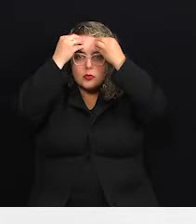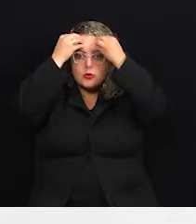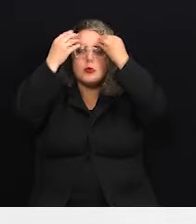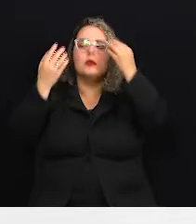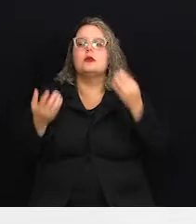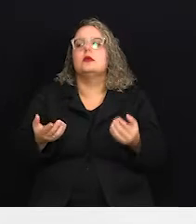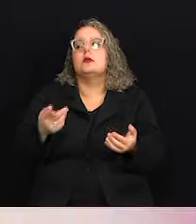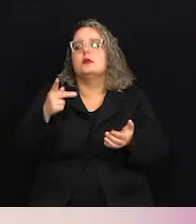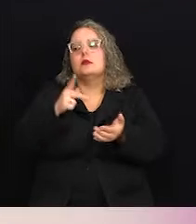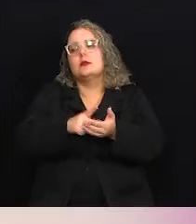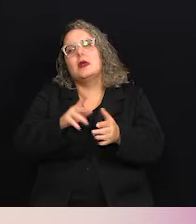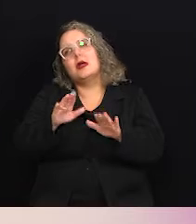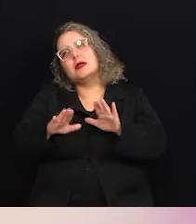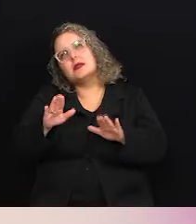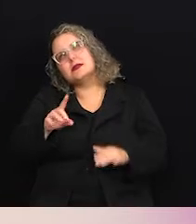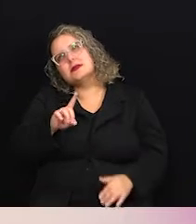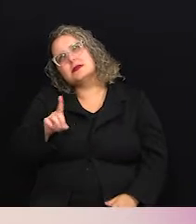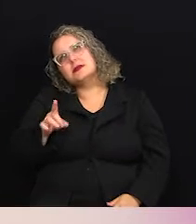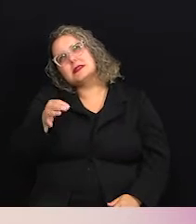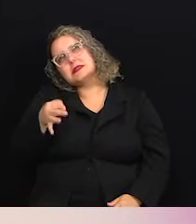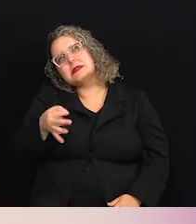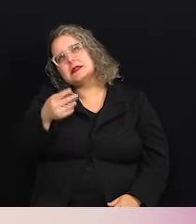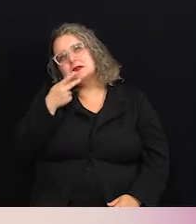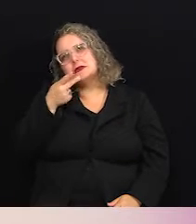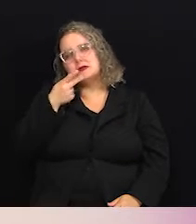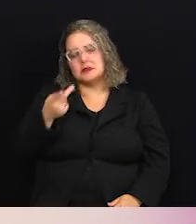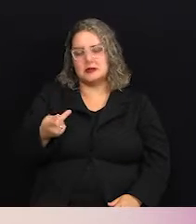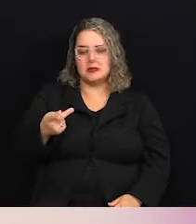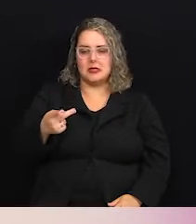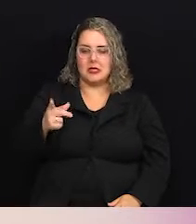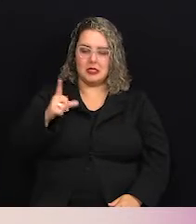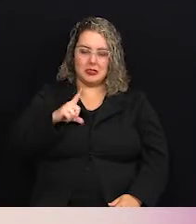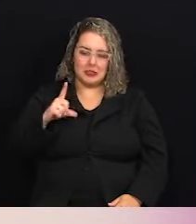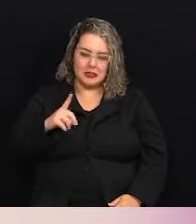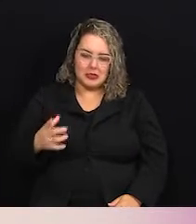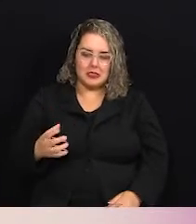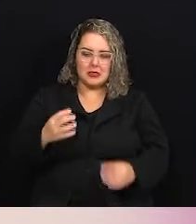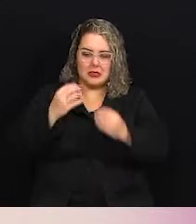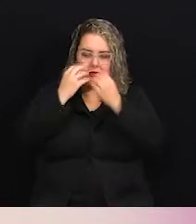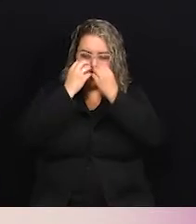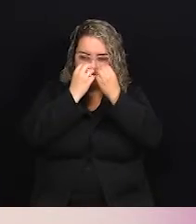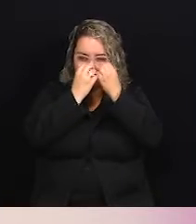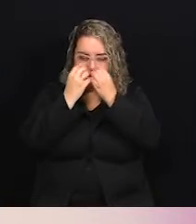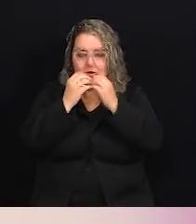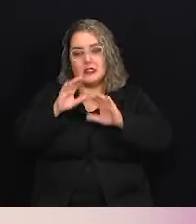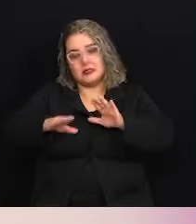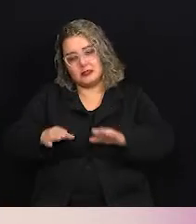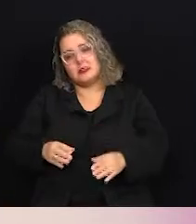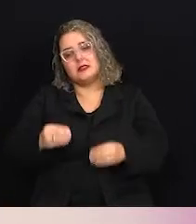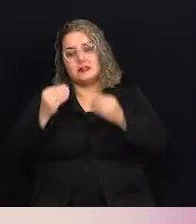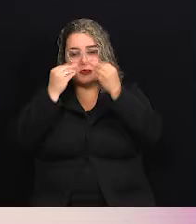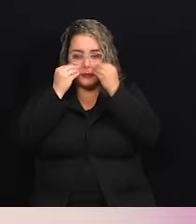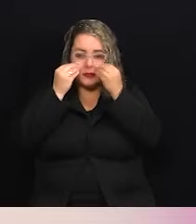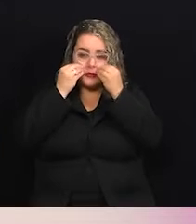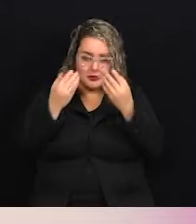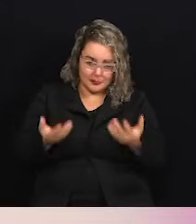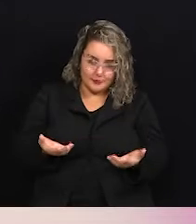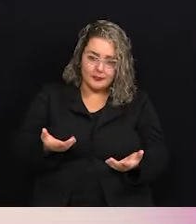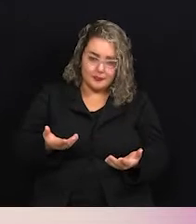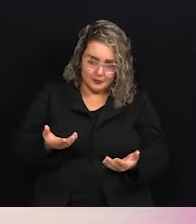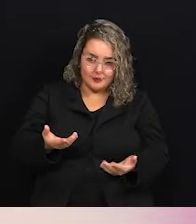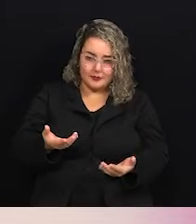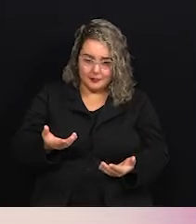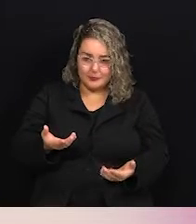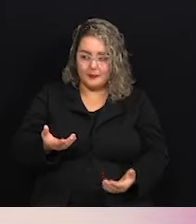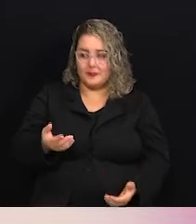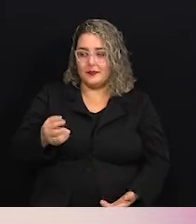verdade, talvez não seja tão certo assim falar eu tenho sinusite, na verdade eu tenho rinite, mas tem alguns autores que preferem a